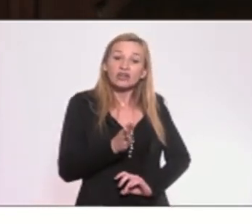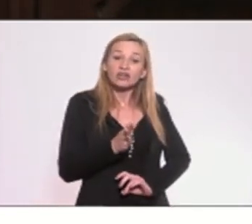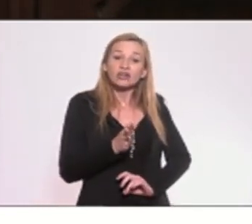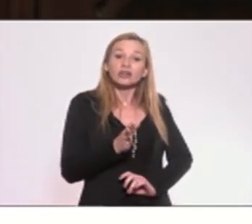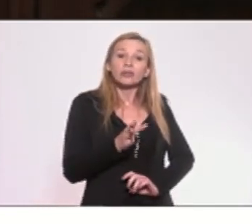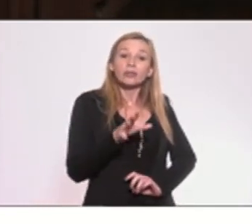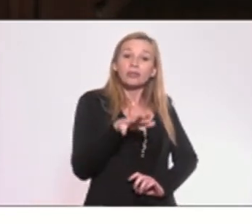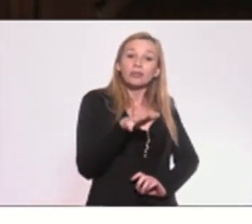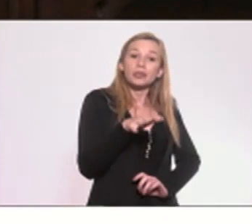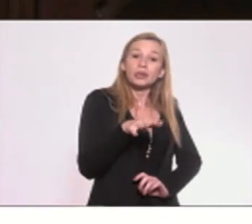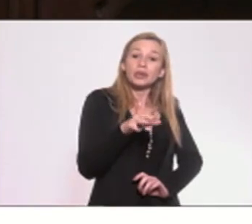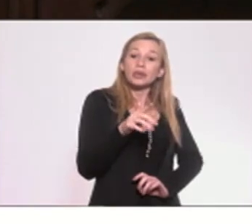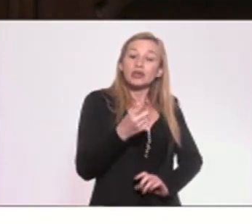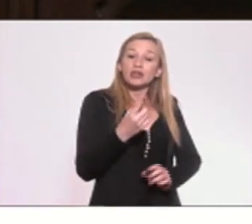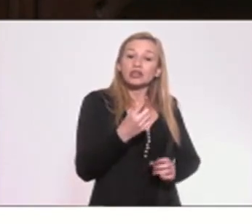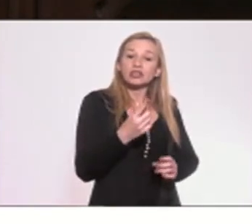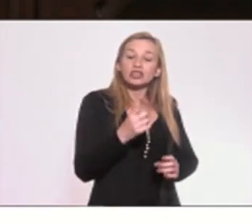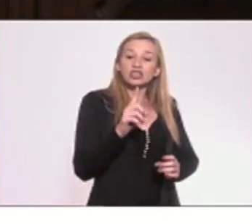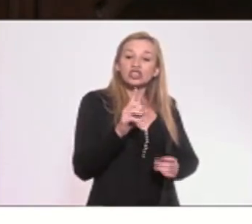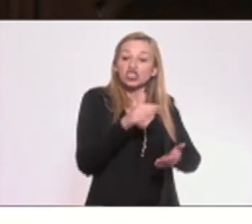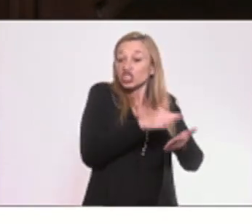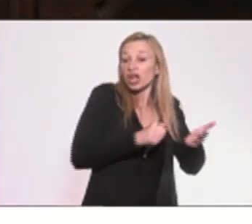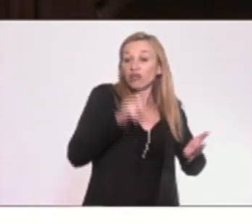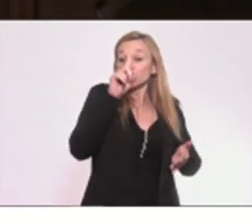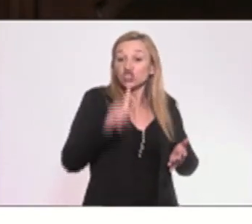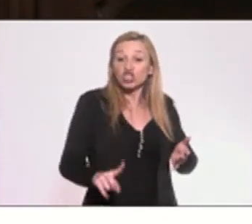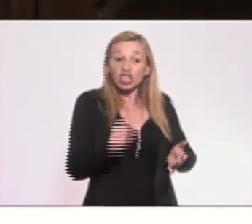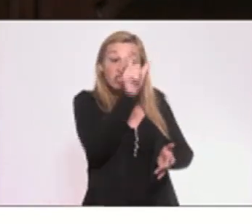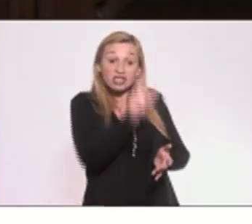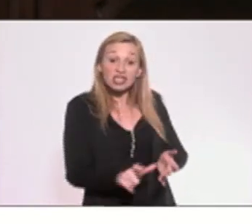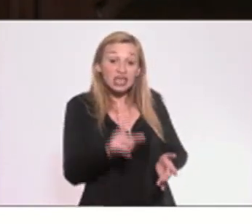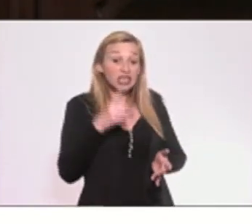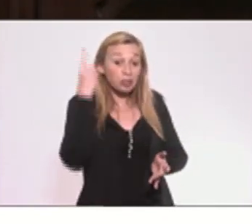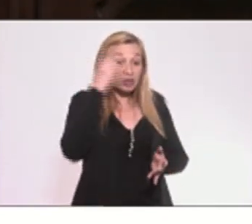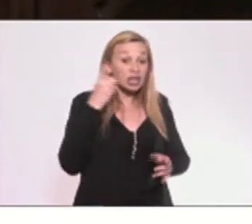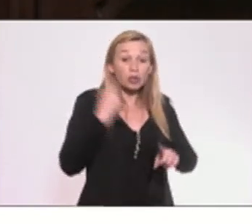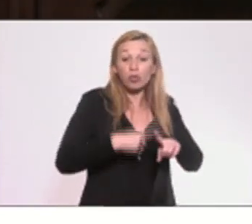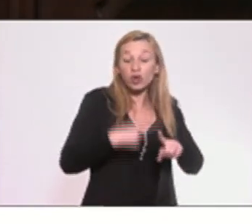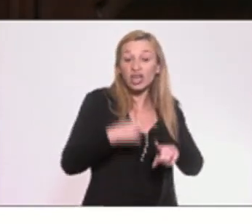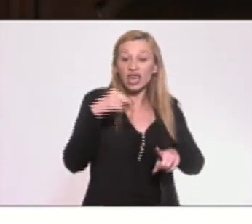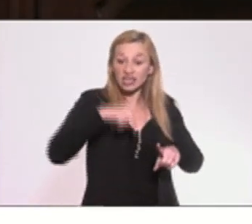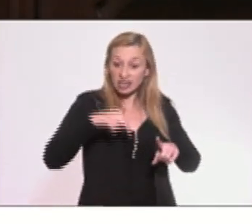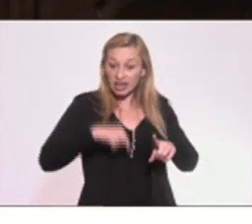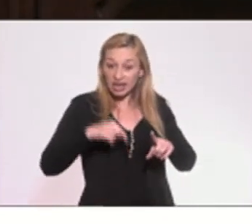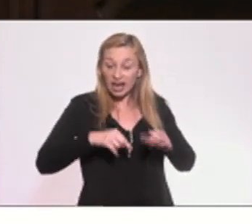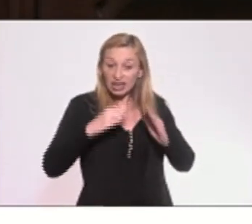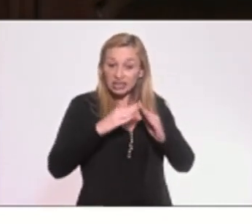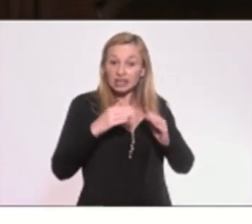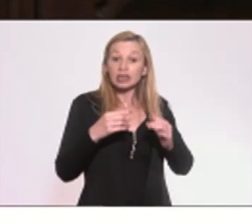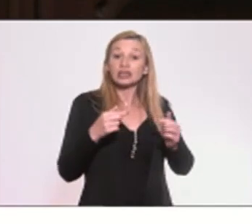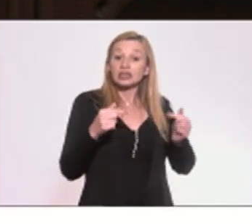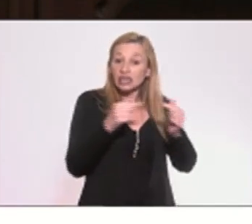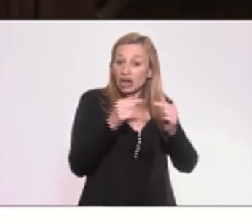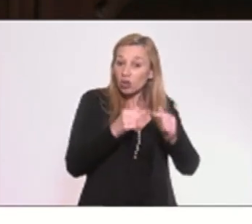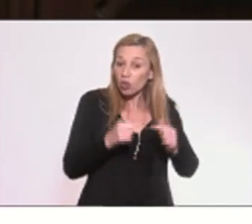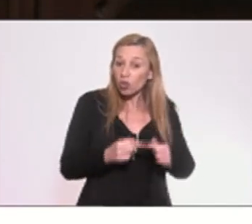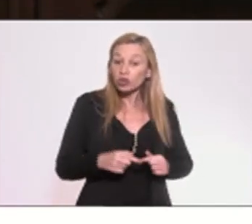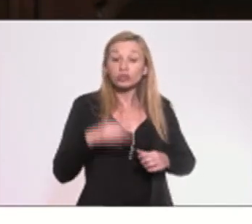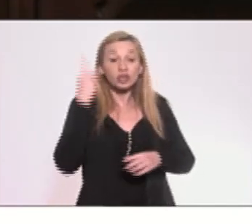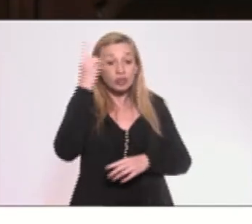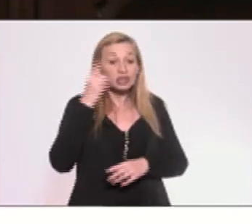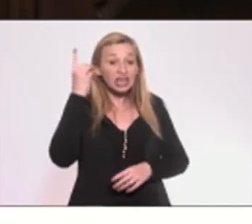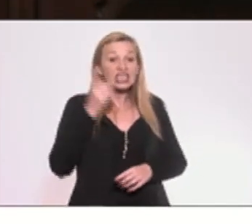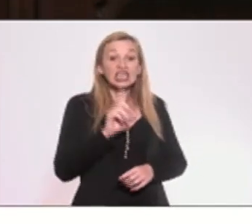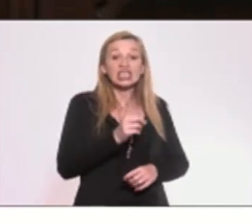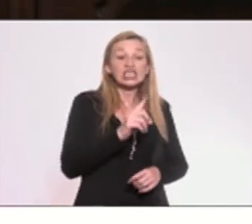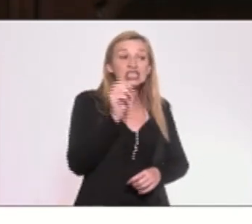seus mandatos, porque essa casa age de acordo, sim, com o decoro parlamentar e não com